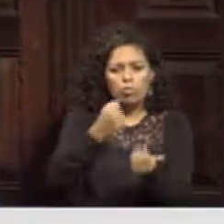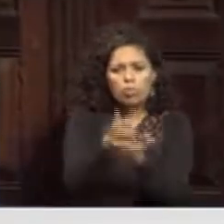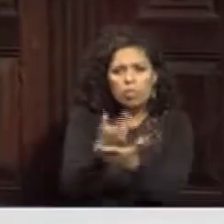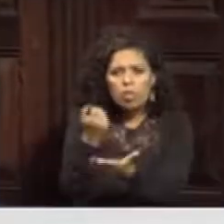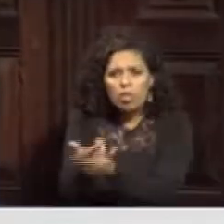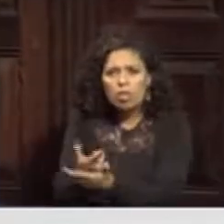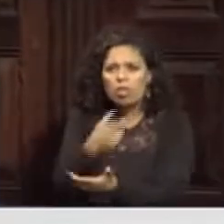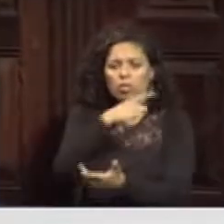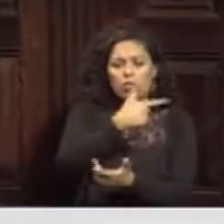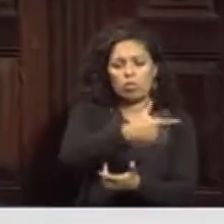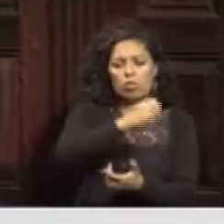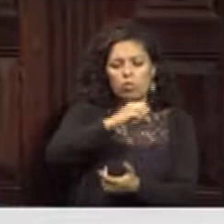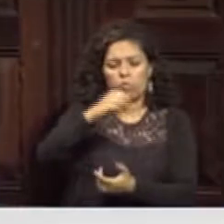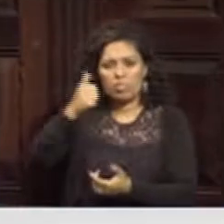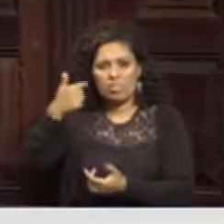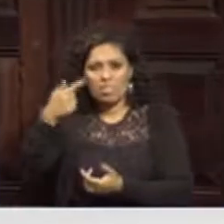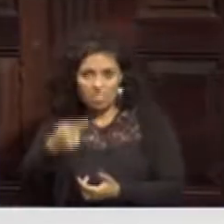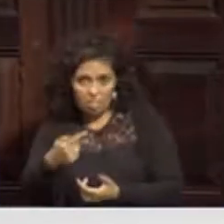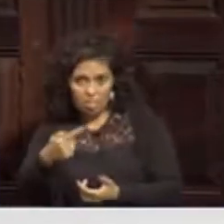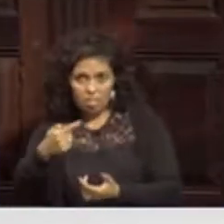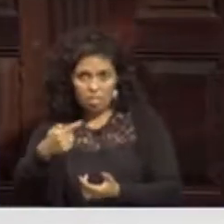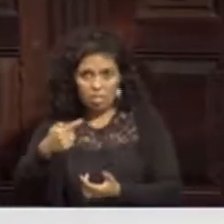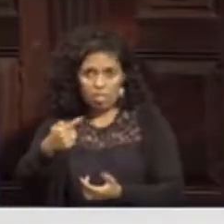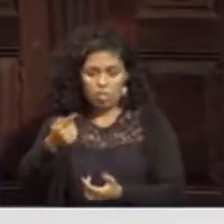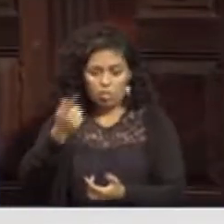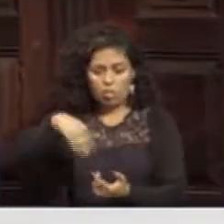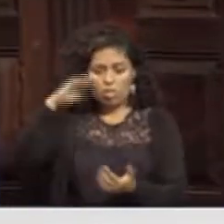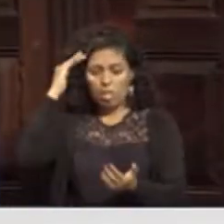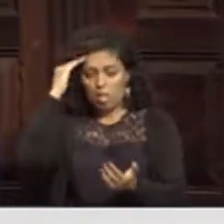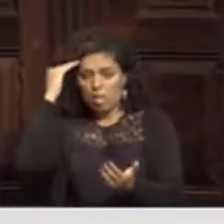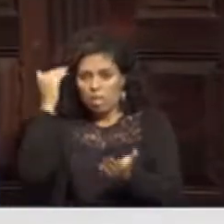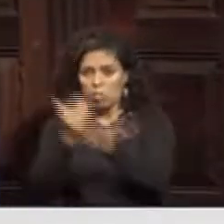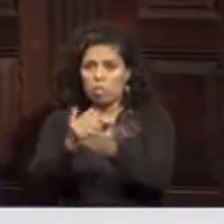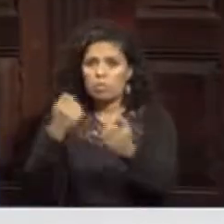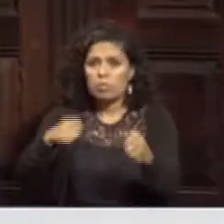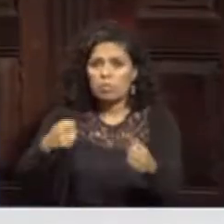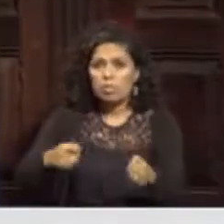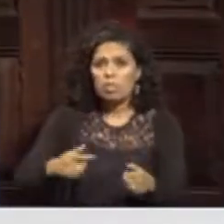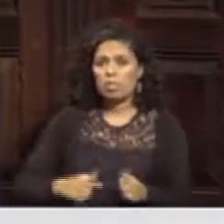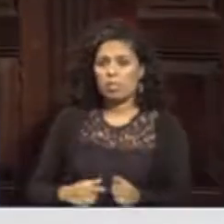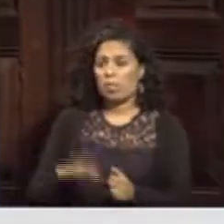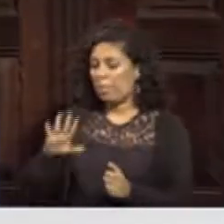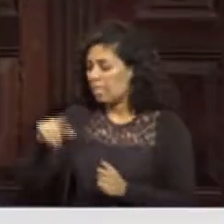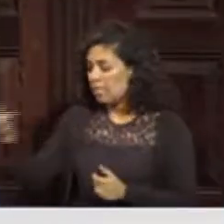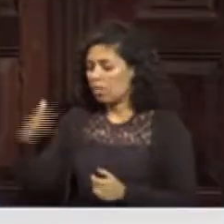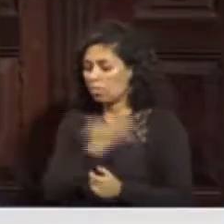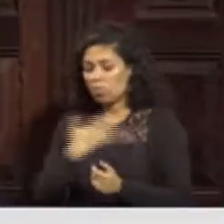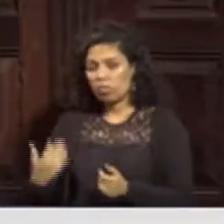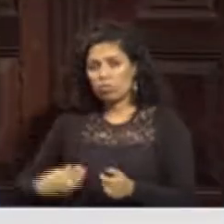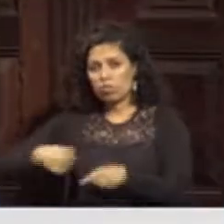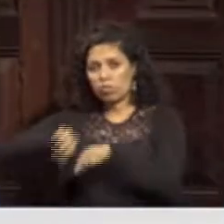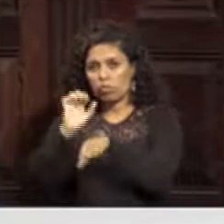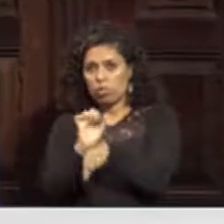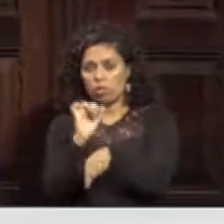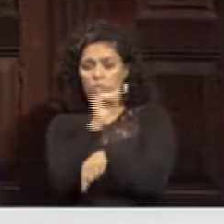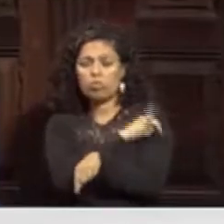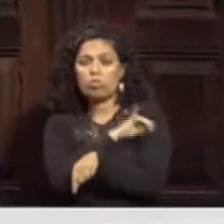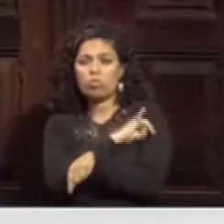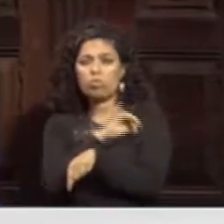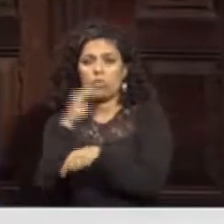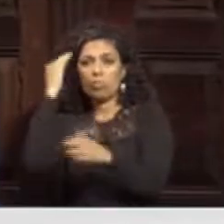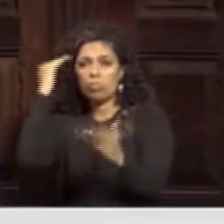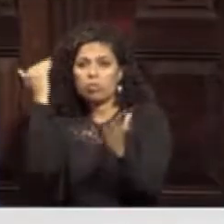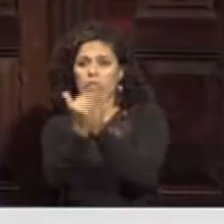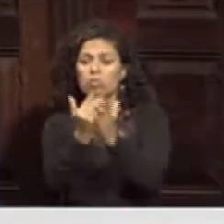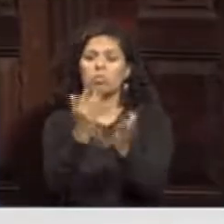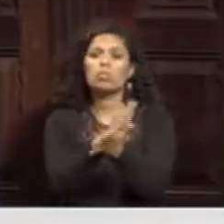sejam rejeitadas por esse descumprimento desses dois preceitos constitucionais e outros,